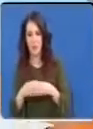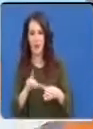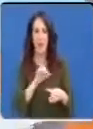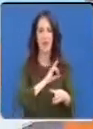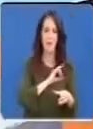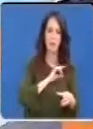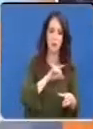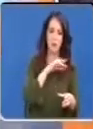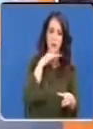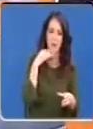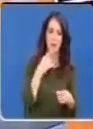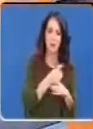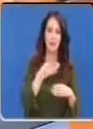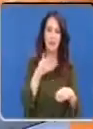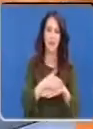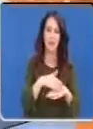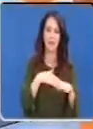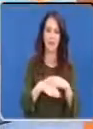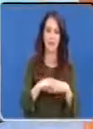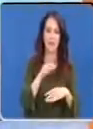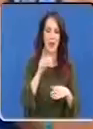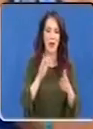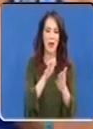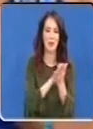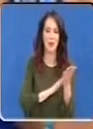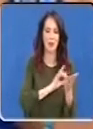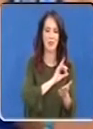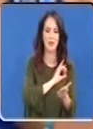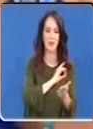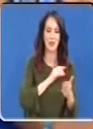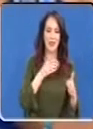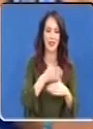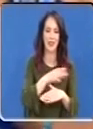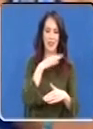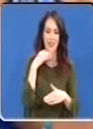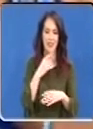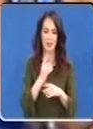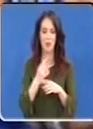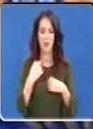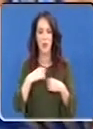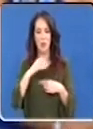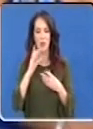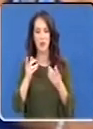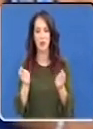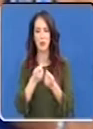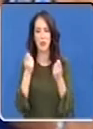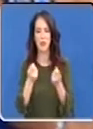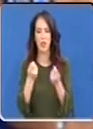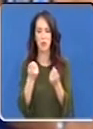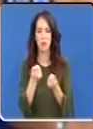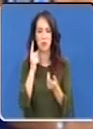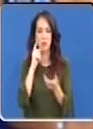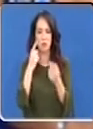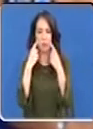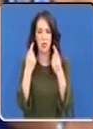que lá é onde tu fazes aqueles. Os diretos. Sim. É um verdadeiro espetáculo. Sim. Eu vou lá. Eu, por acaso, não sou muito fazer publicidade aos concertos.